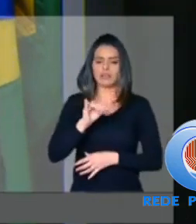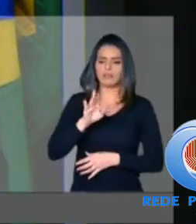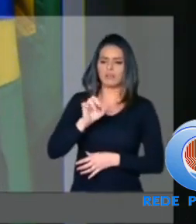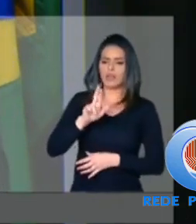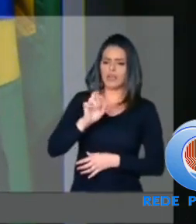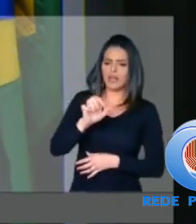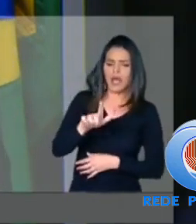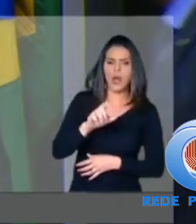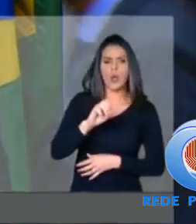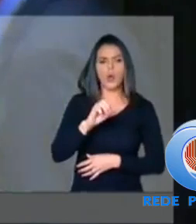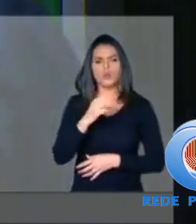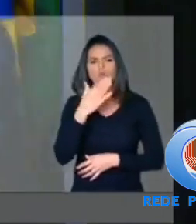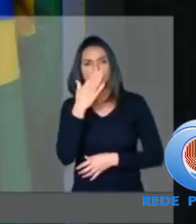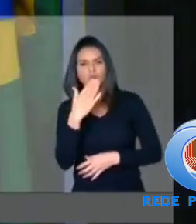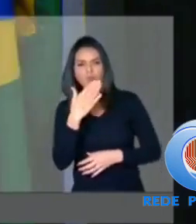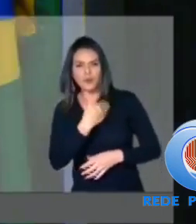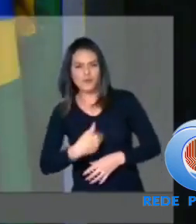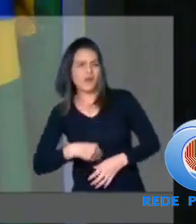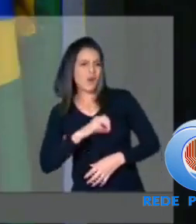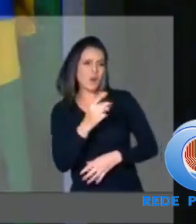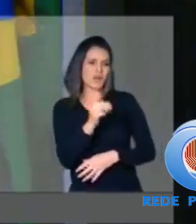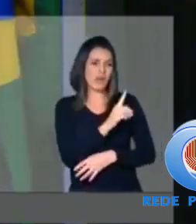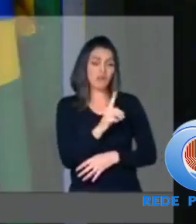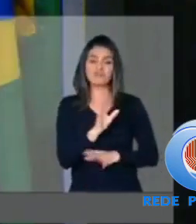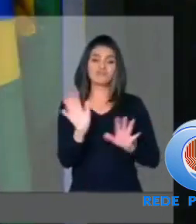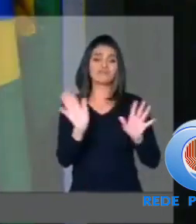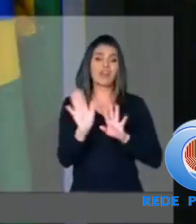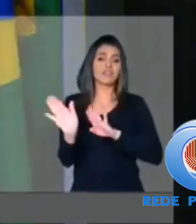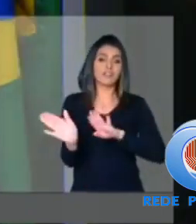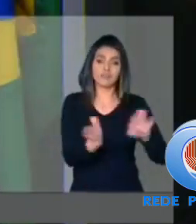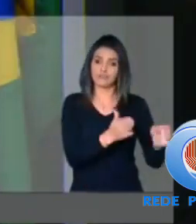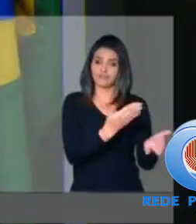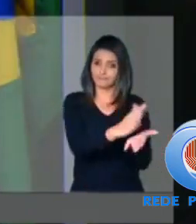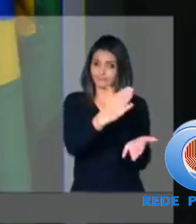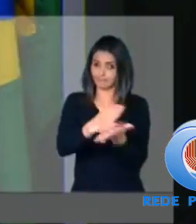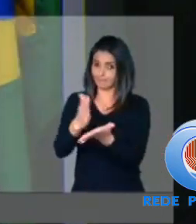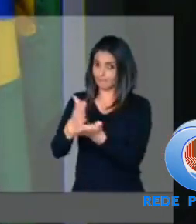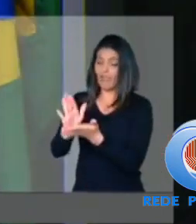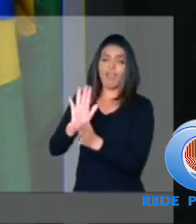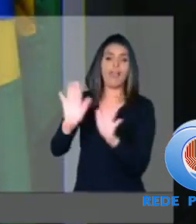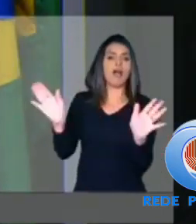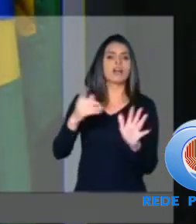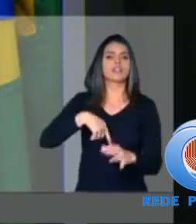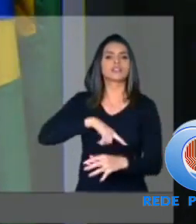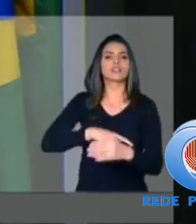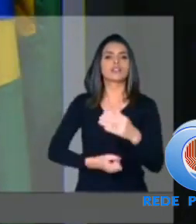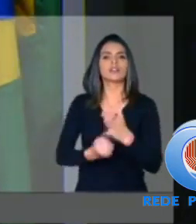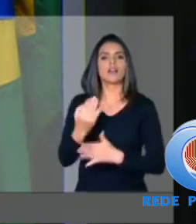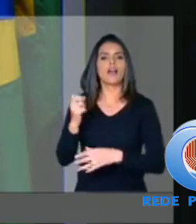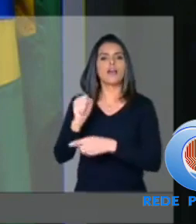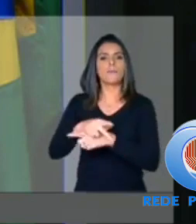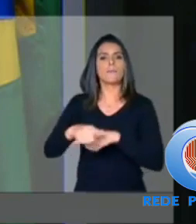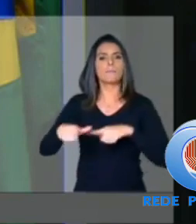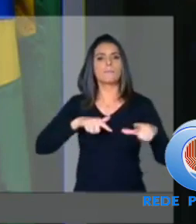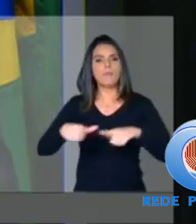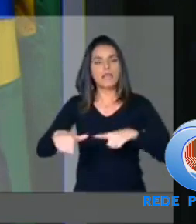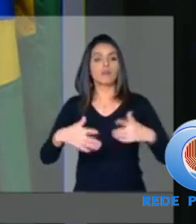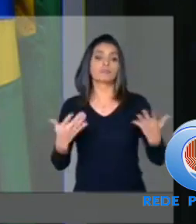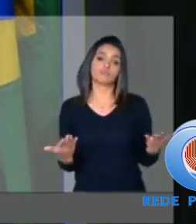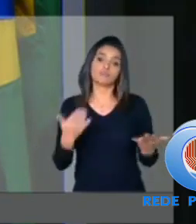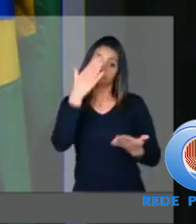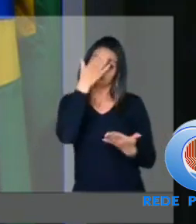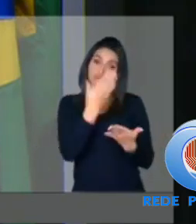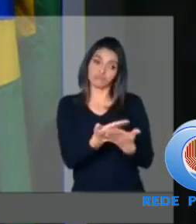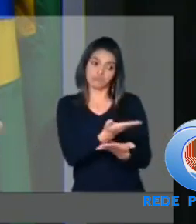quê? A gente está falando de geração de emprego, geração de trabalho. Então, acreditaria que aqueles